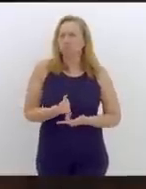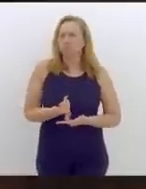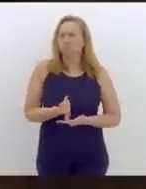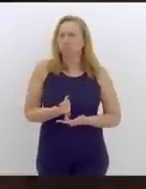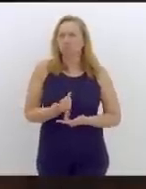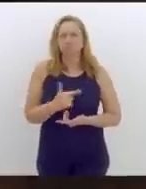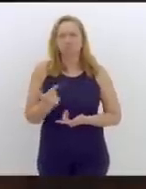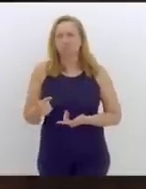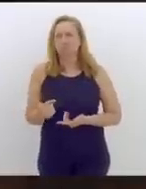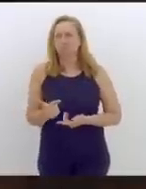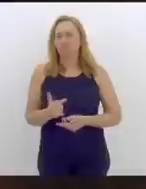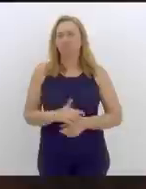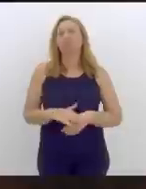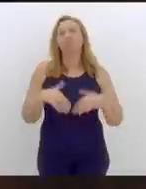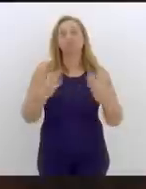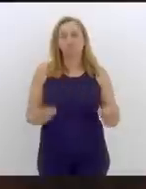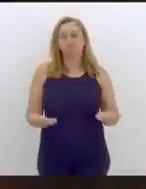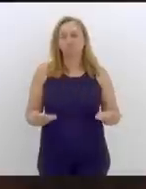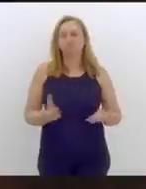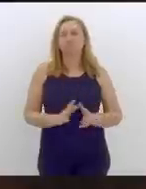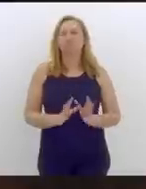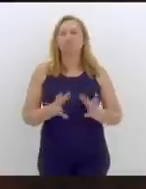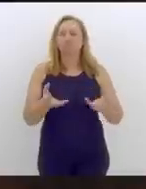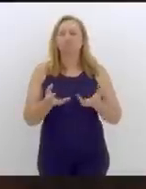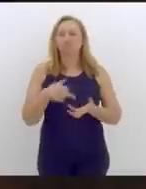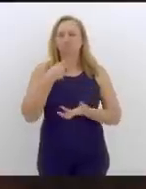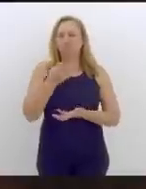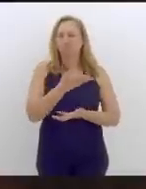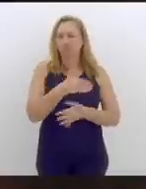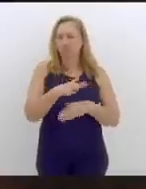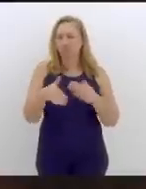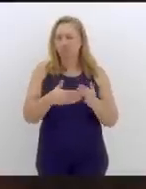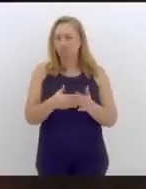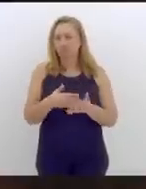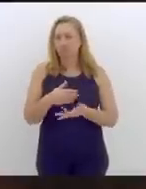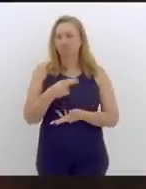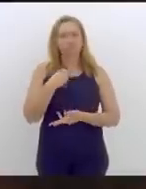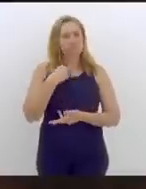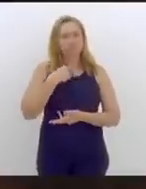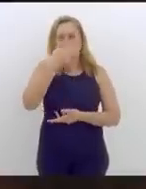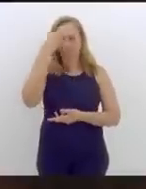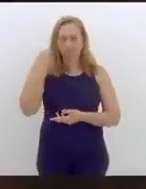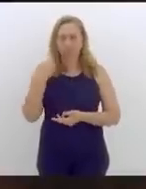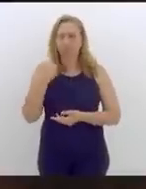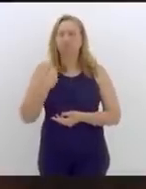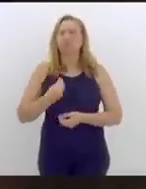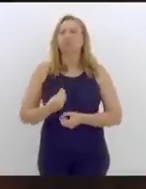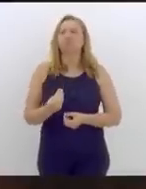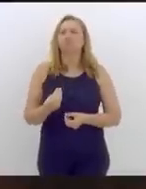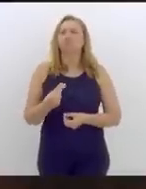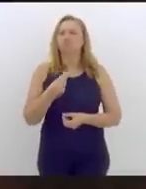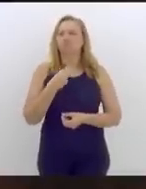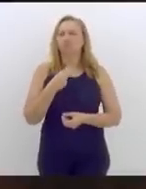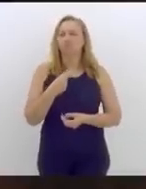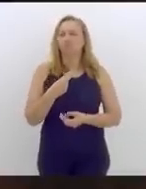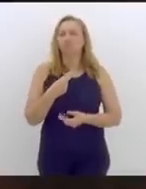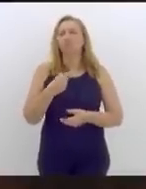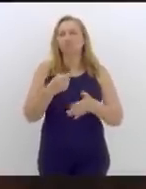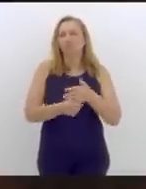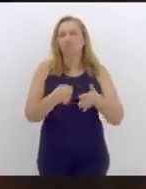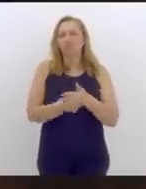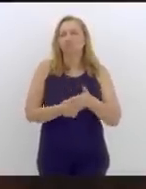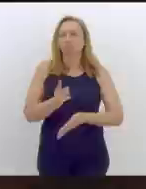tiver a Gretchen majorada Então o que quer dizer a todos que ninguém pode ser esquecida que ninguém pode ficar para trás a luta